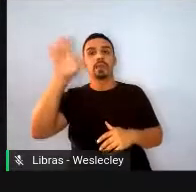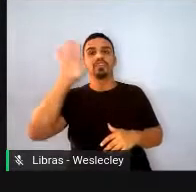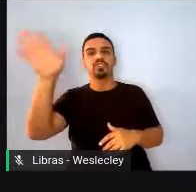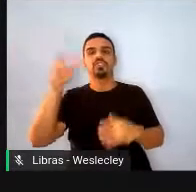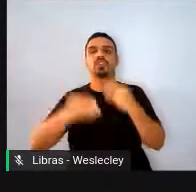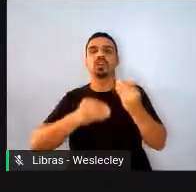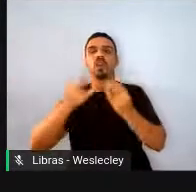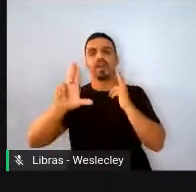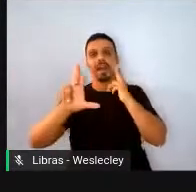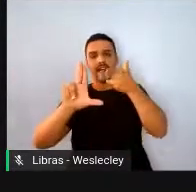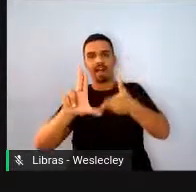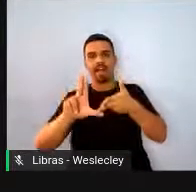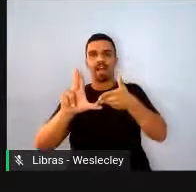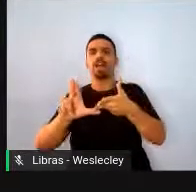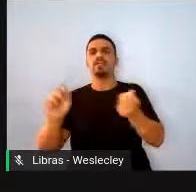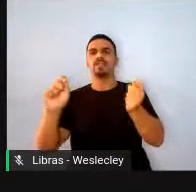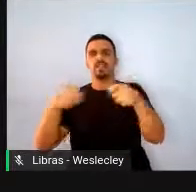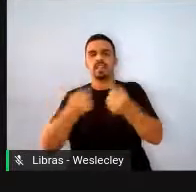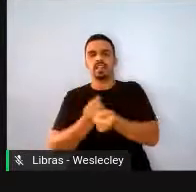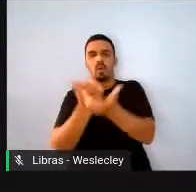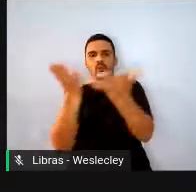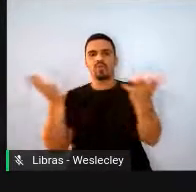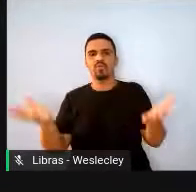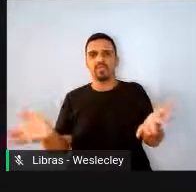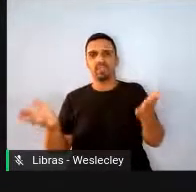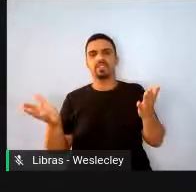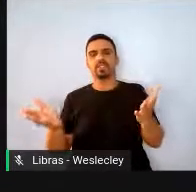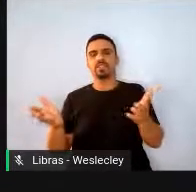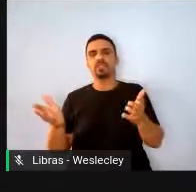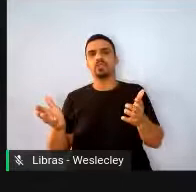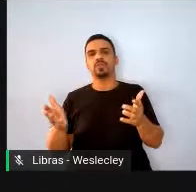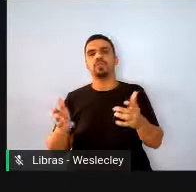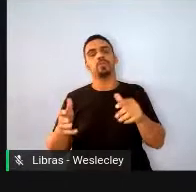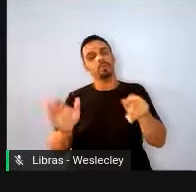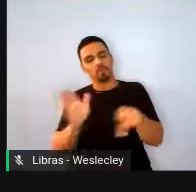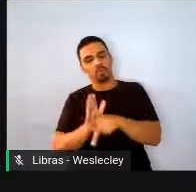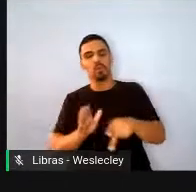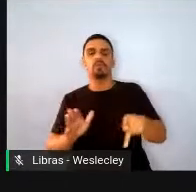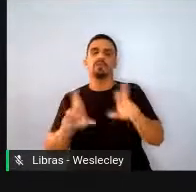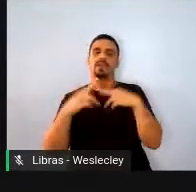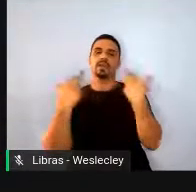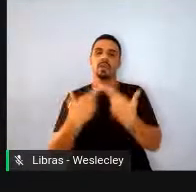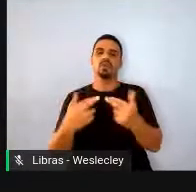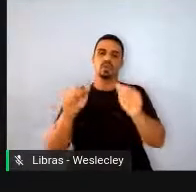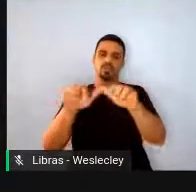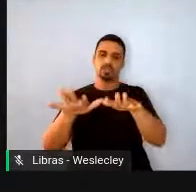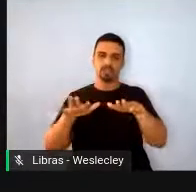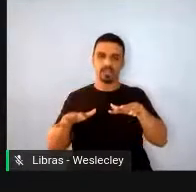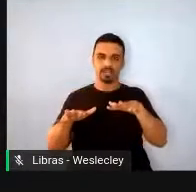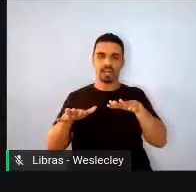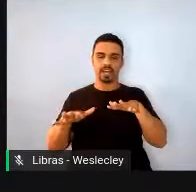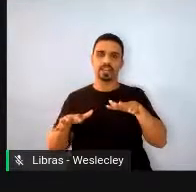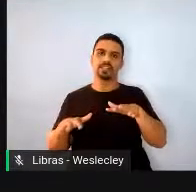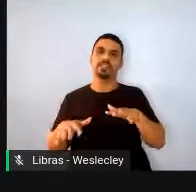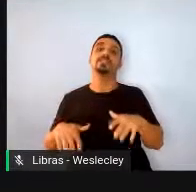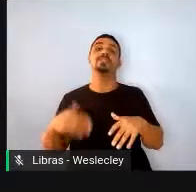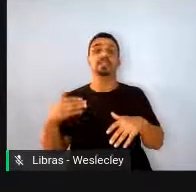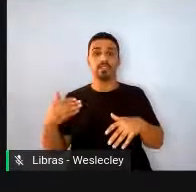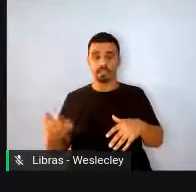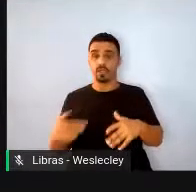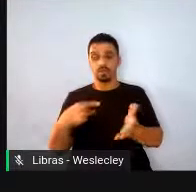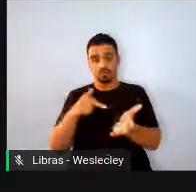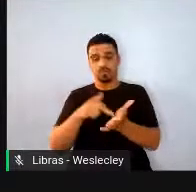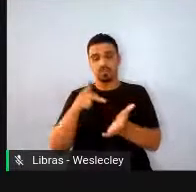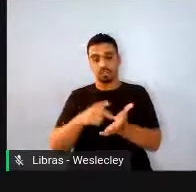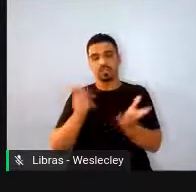paralelas, elas estão oferecendo para as sessões plenárias. Então, eu coloquei isso no meu trabalho justamente porque